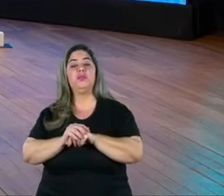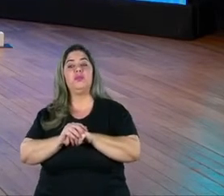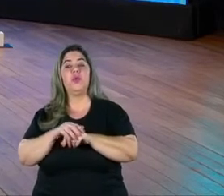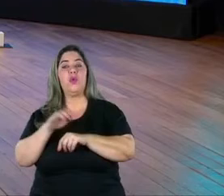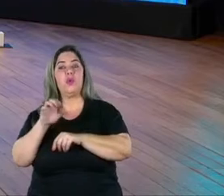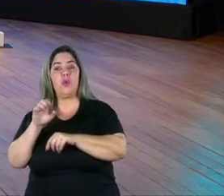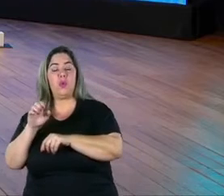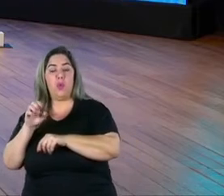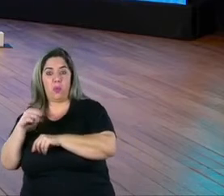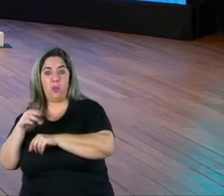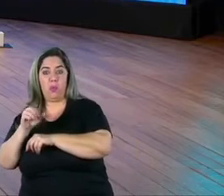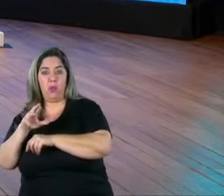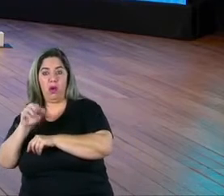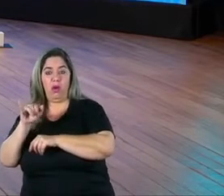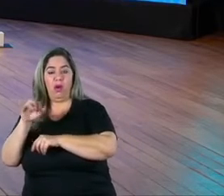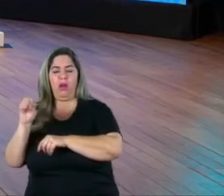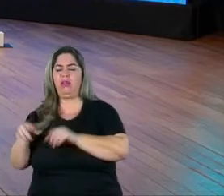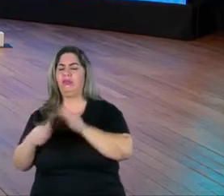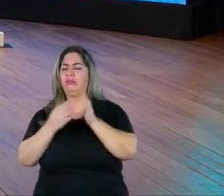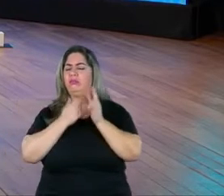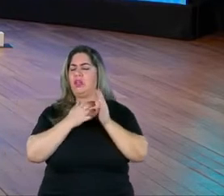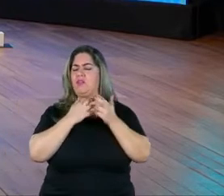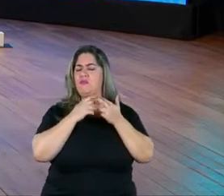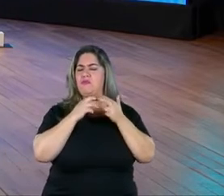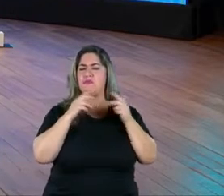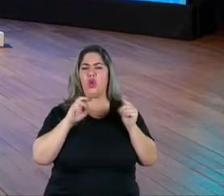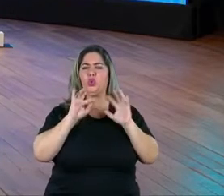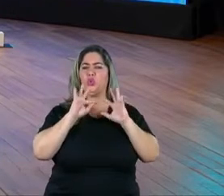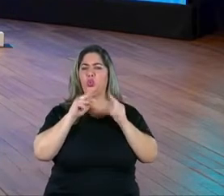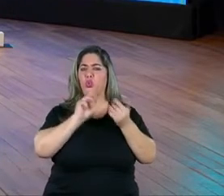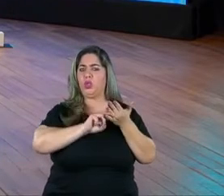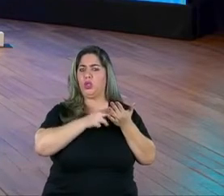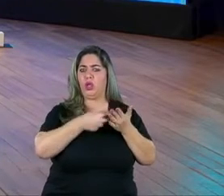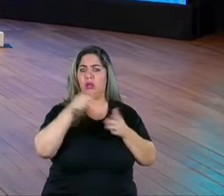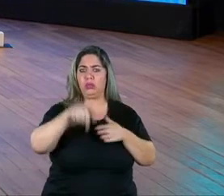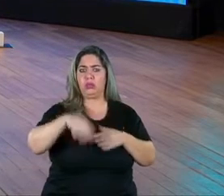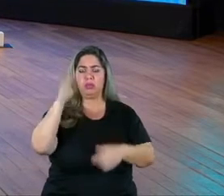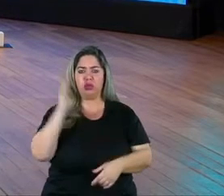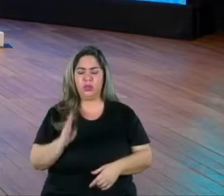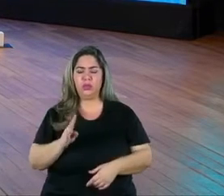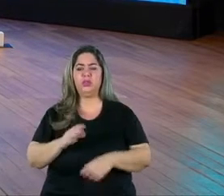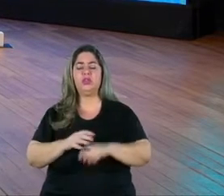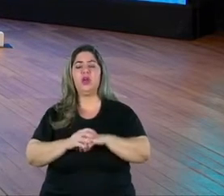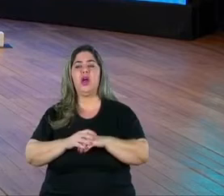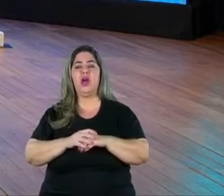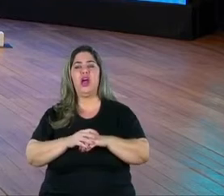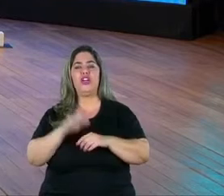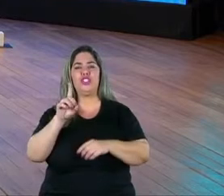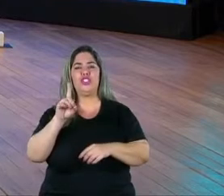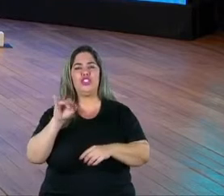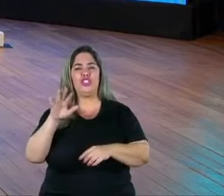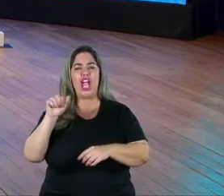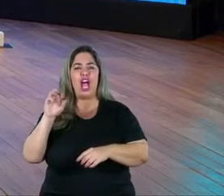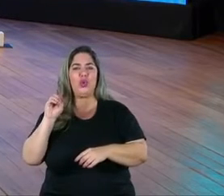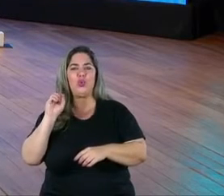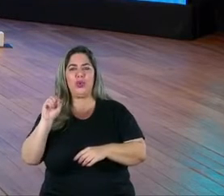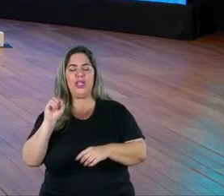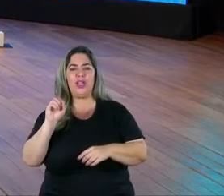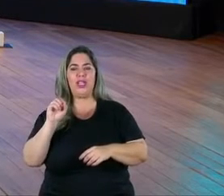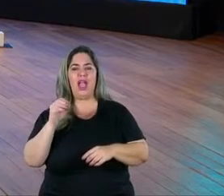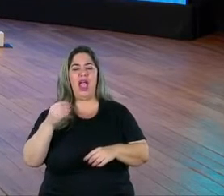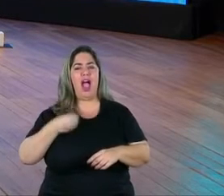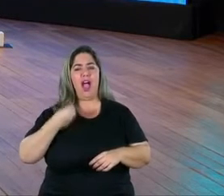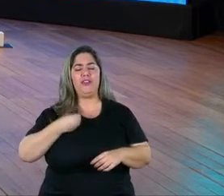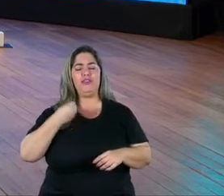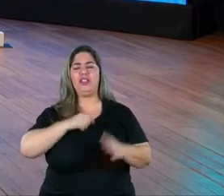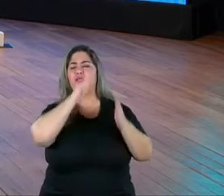de diários. Escreveu vários, todos traduzidos no Brasil. Como se sabe, diários são registros de